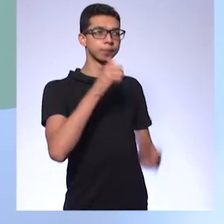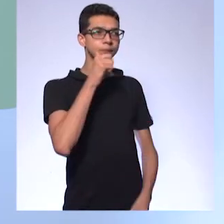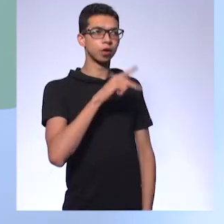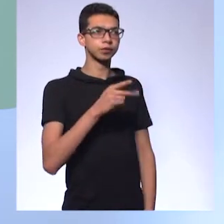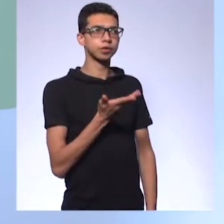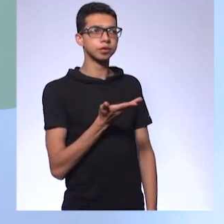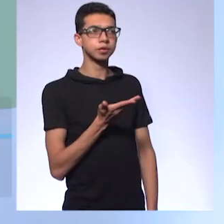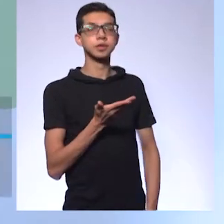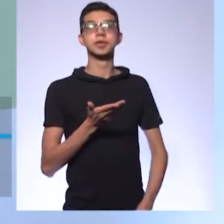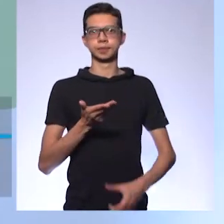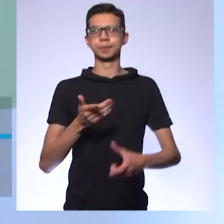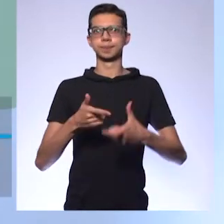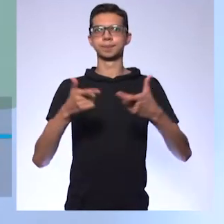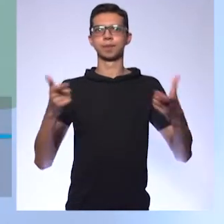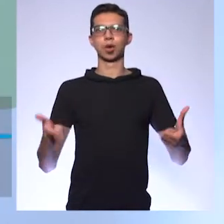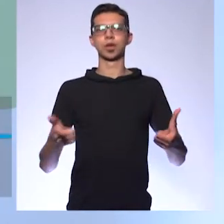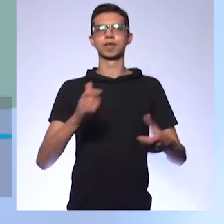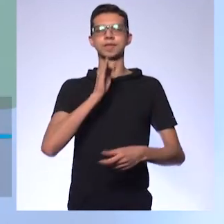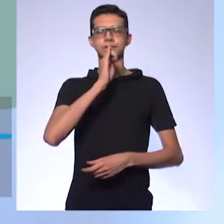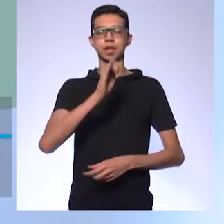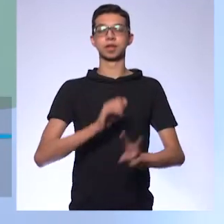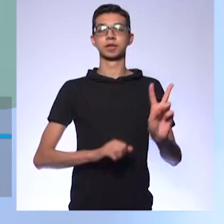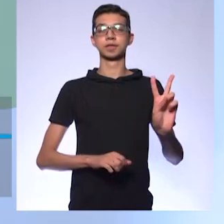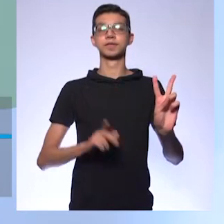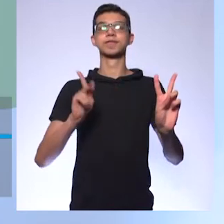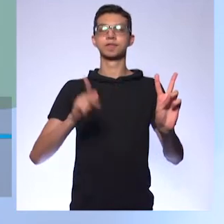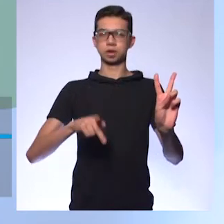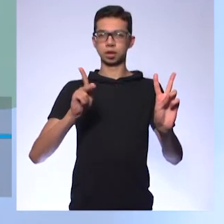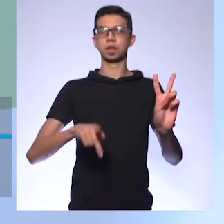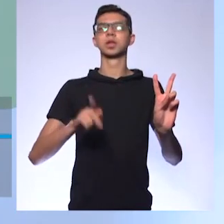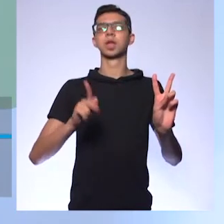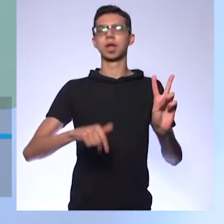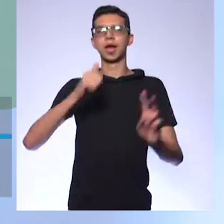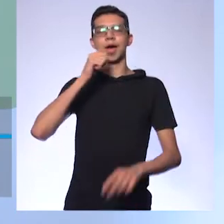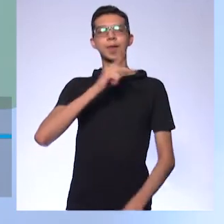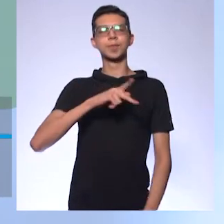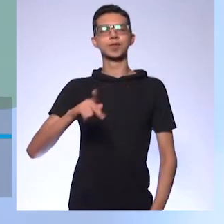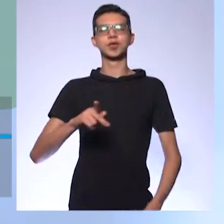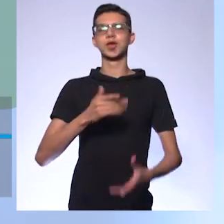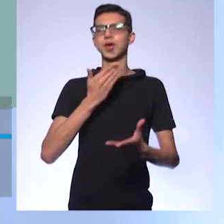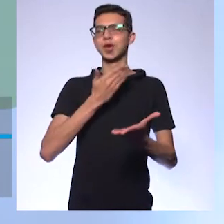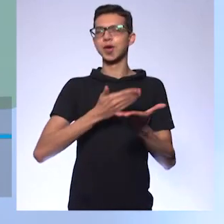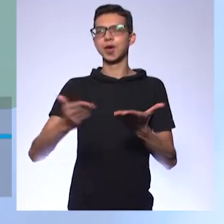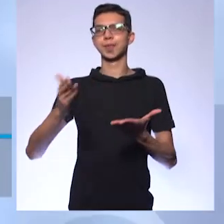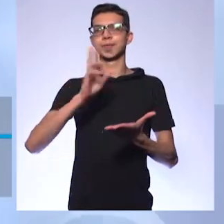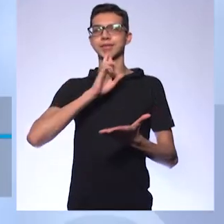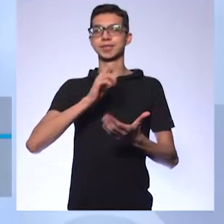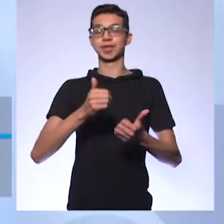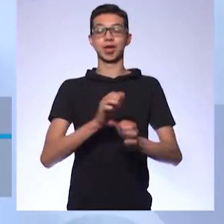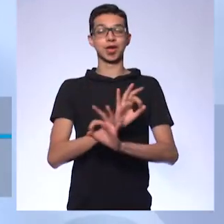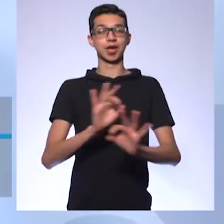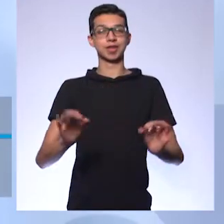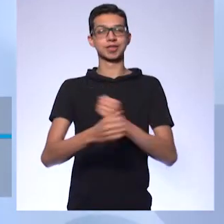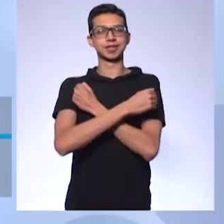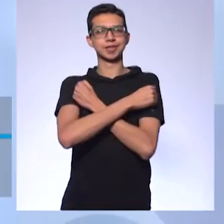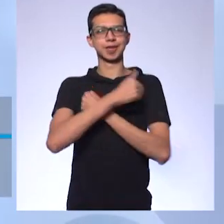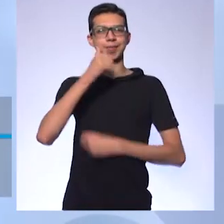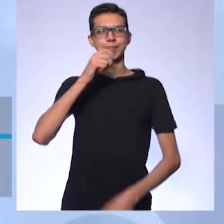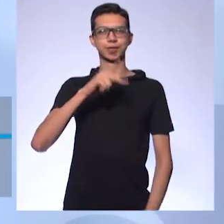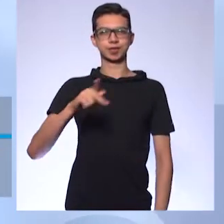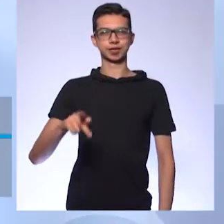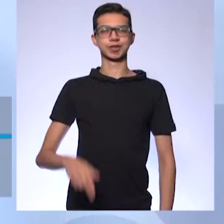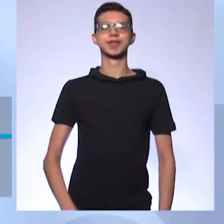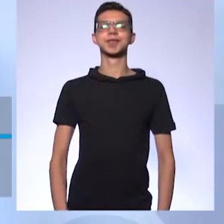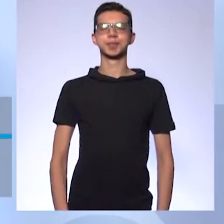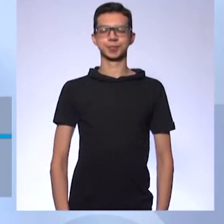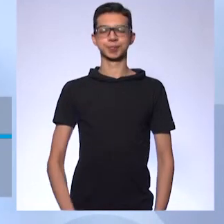aqui, verdadeiro. Verdadeiro. A professora puxou a fila, que eu nem esqueci Ótimo, o nome da professora. Um grande abraço, professora. Olha Eu só, achei o nome verdadeiro. dela. O